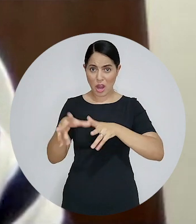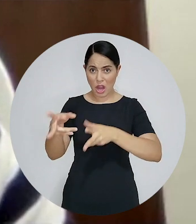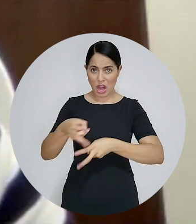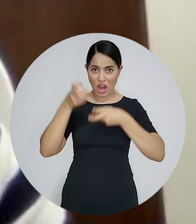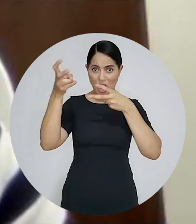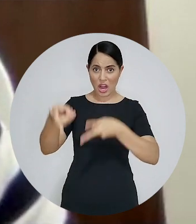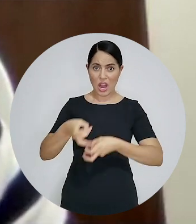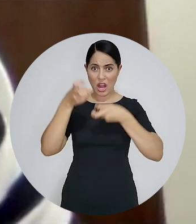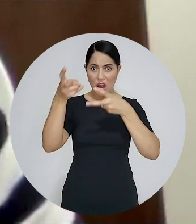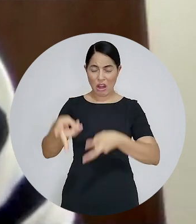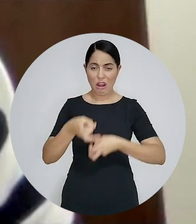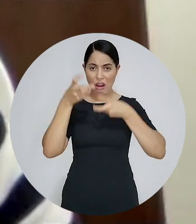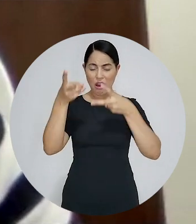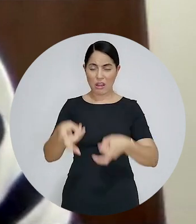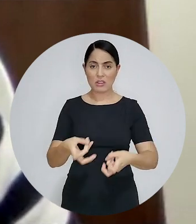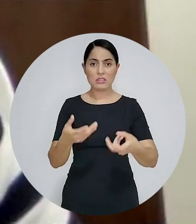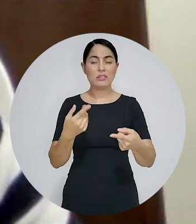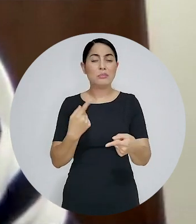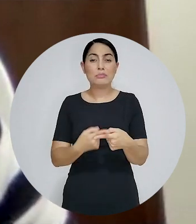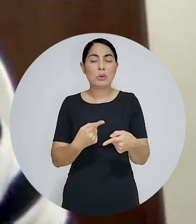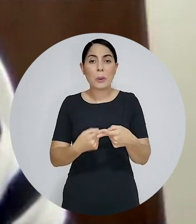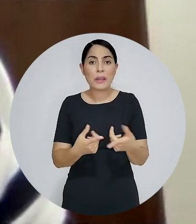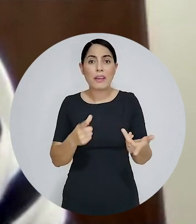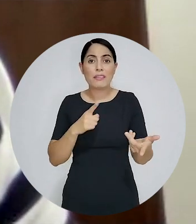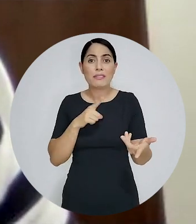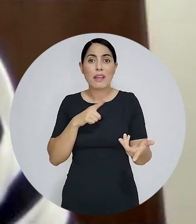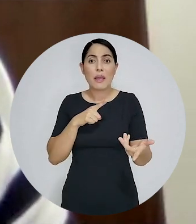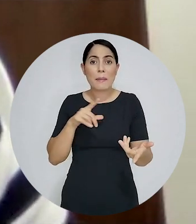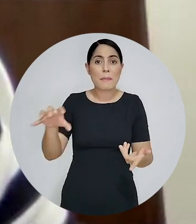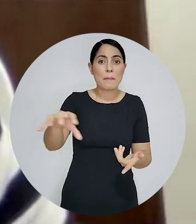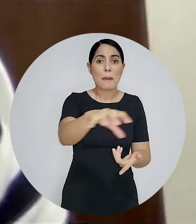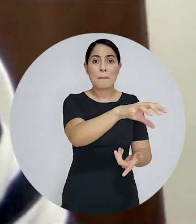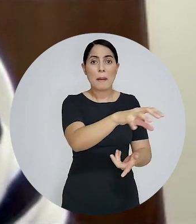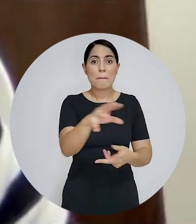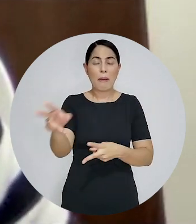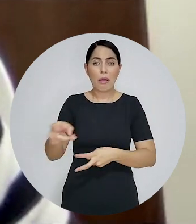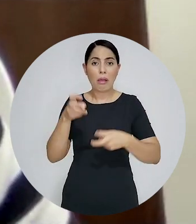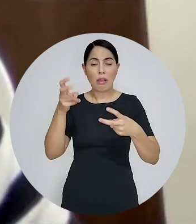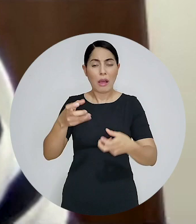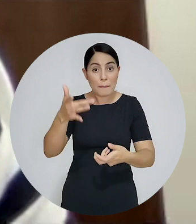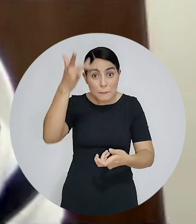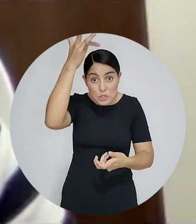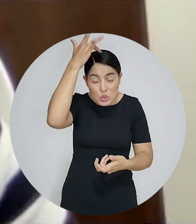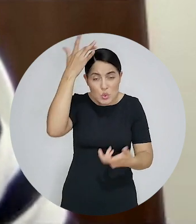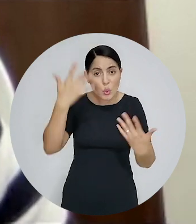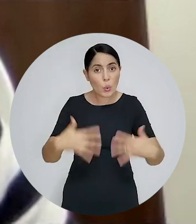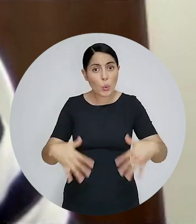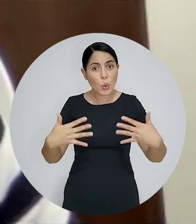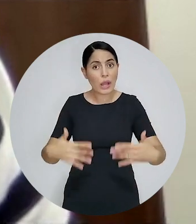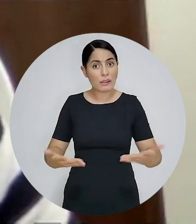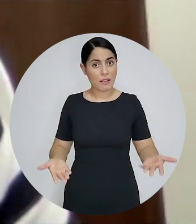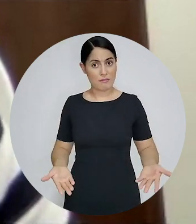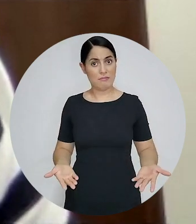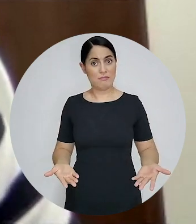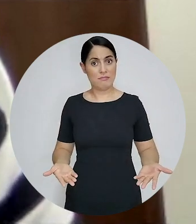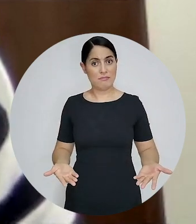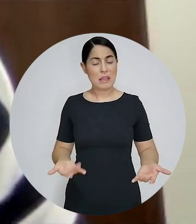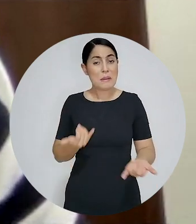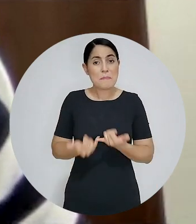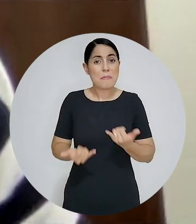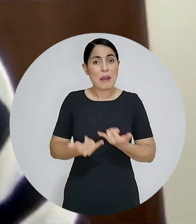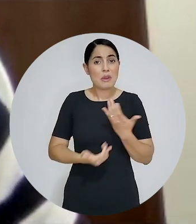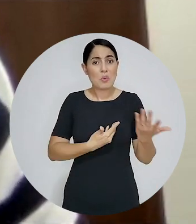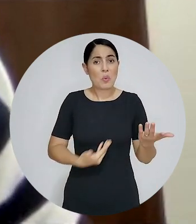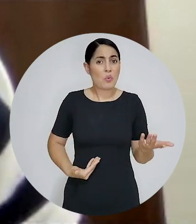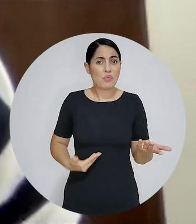da Amazônia, porque o que a gente vê também é uma quantidade de garimpos ilegais absurda, e o